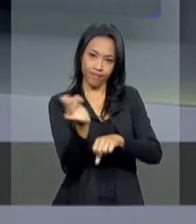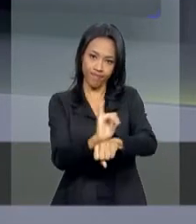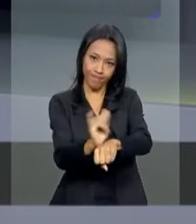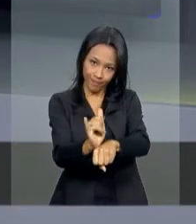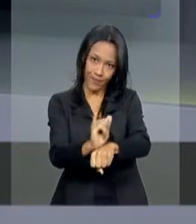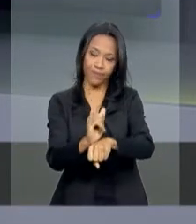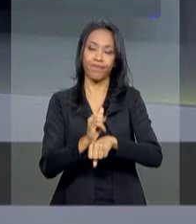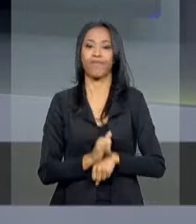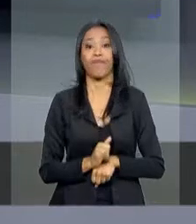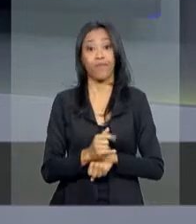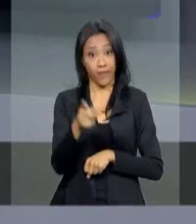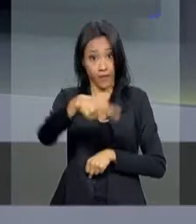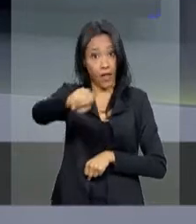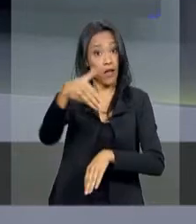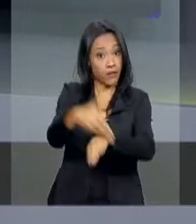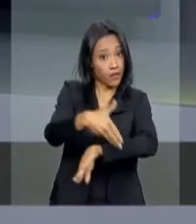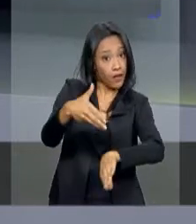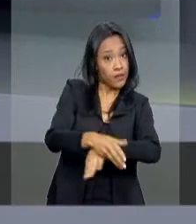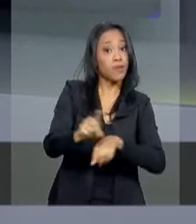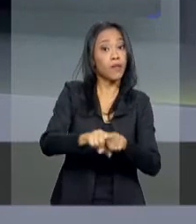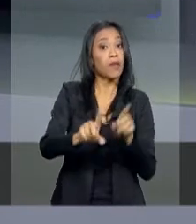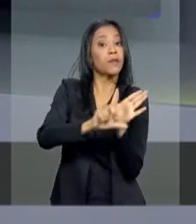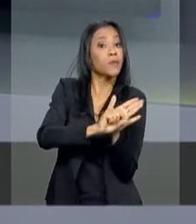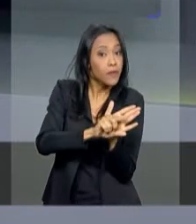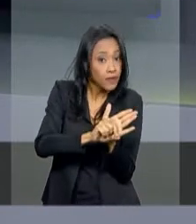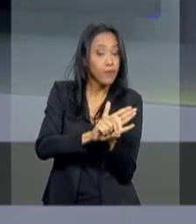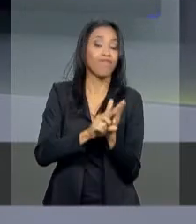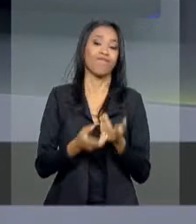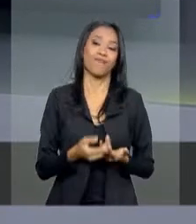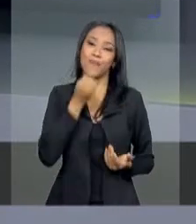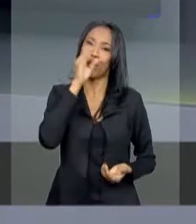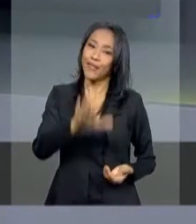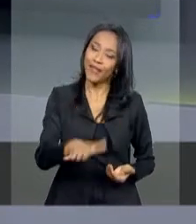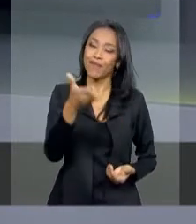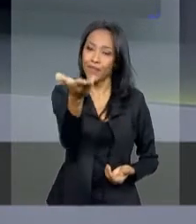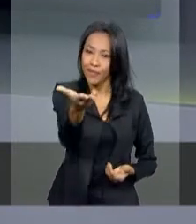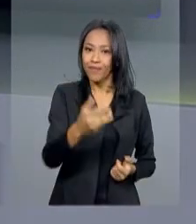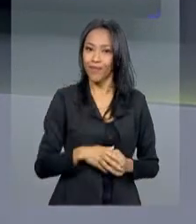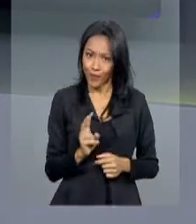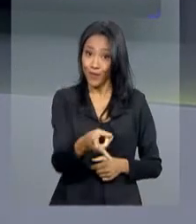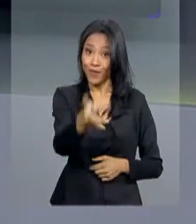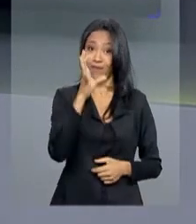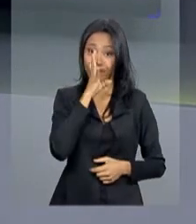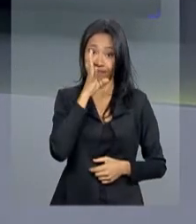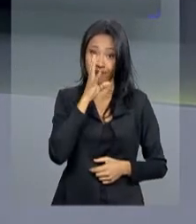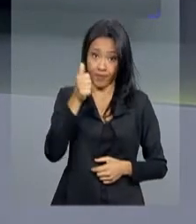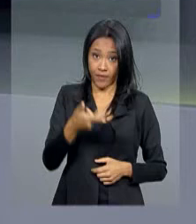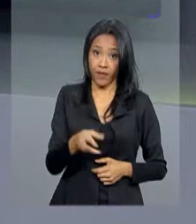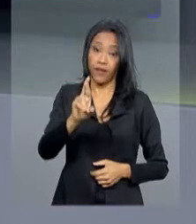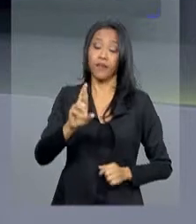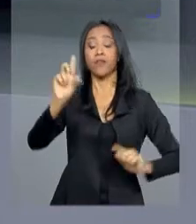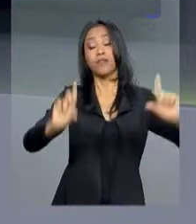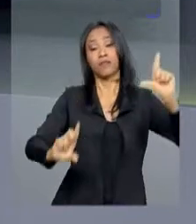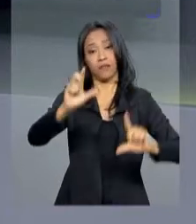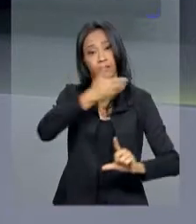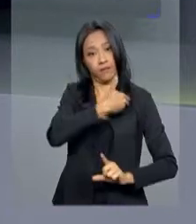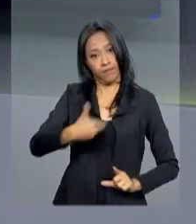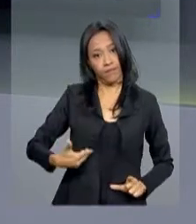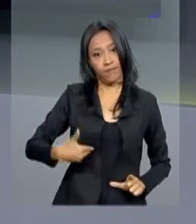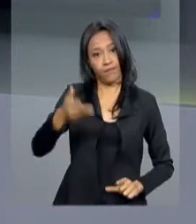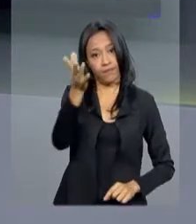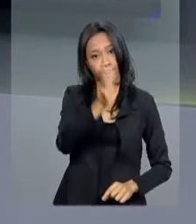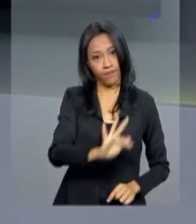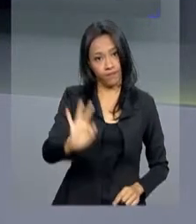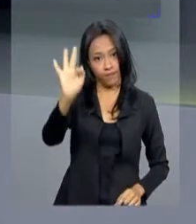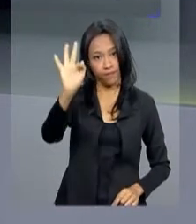nosso canal no youtube acesse também o nosso perfil no twitter boa tarde pra você e continue com a gente aqui na nbr a tv do